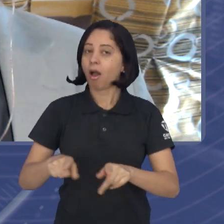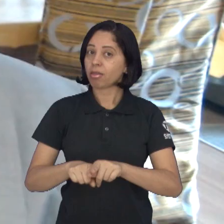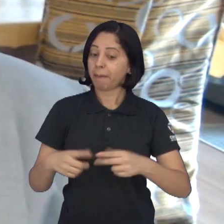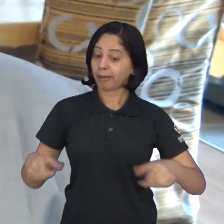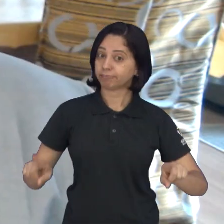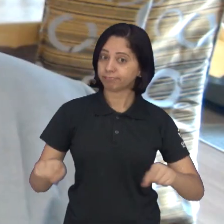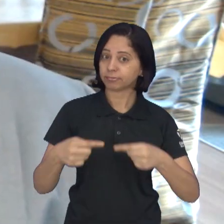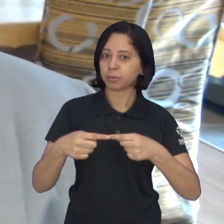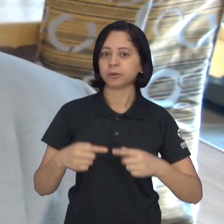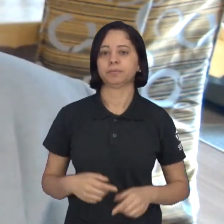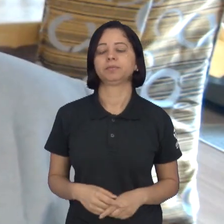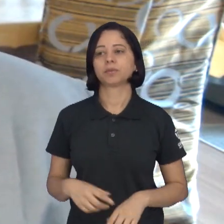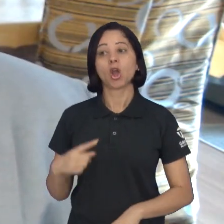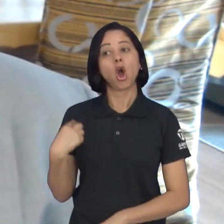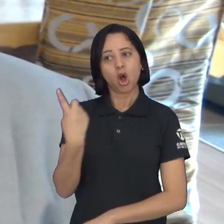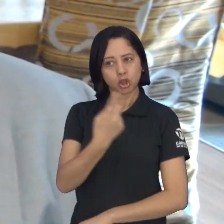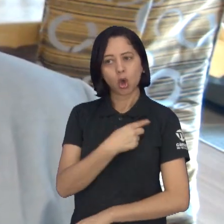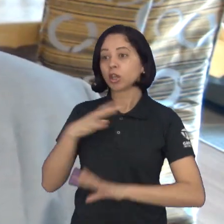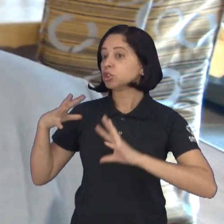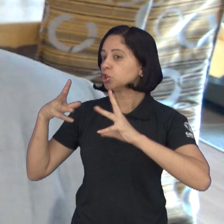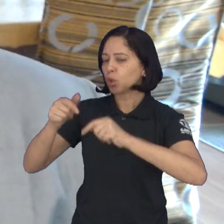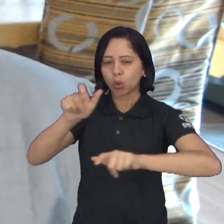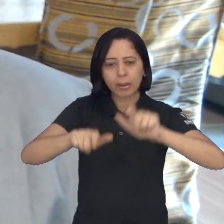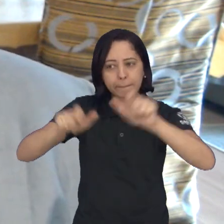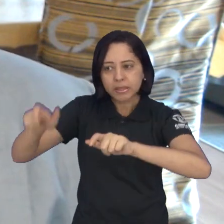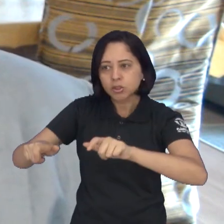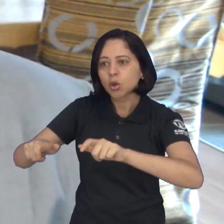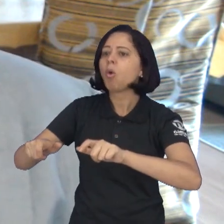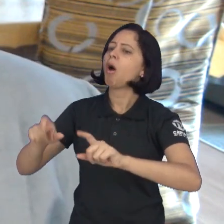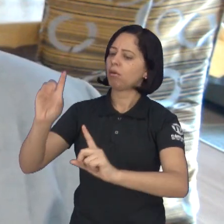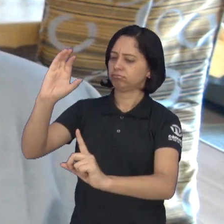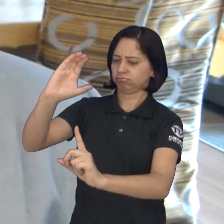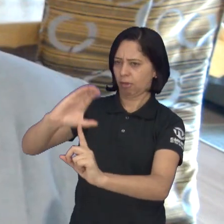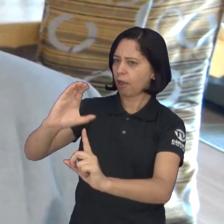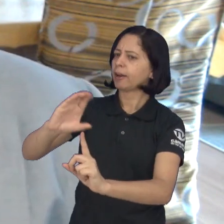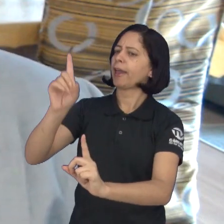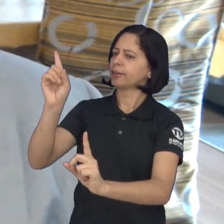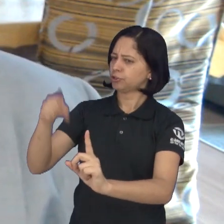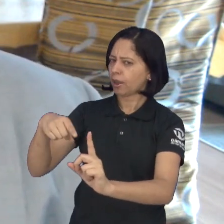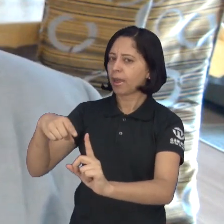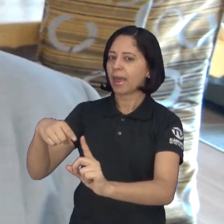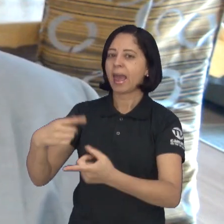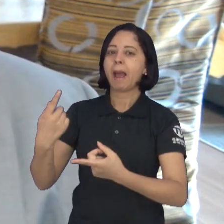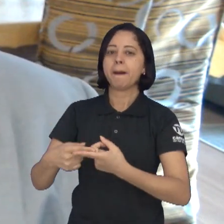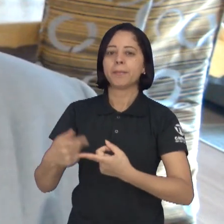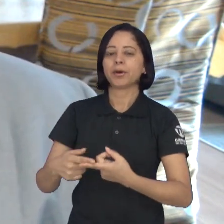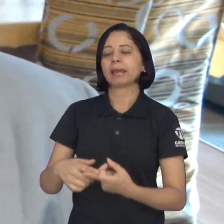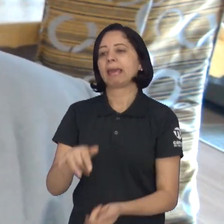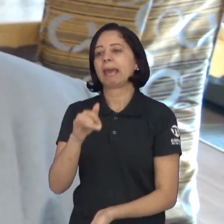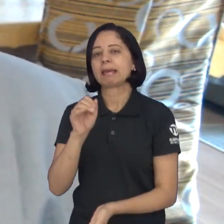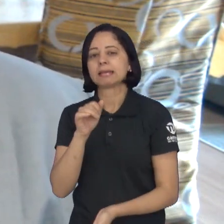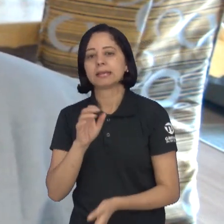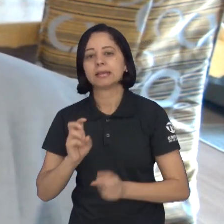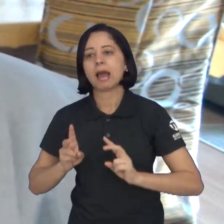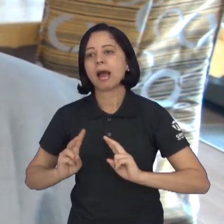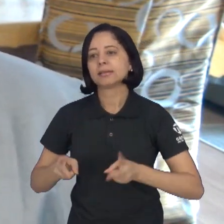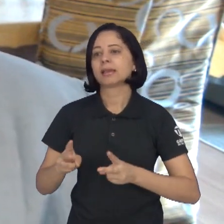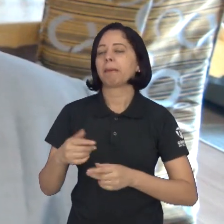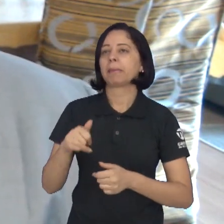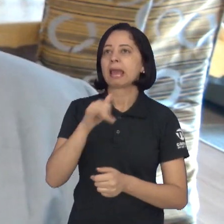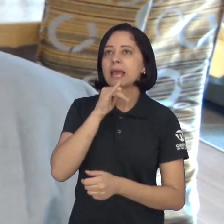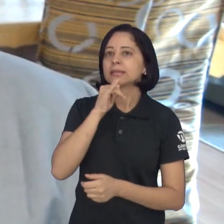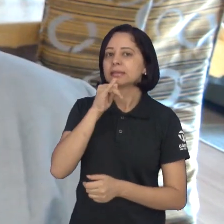Então, todos nós somos consumidores, né? A gente acorda, utiliza serviços de